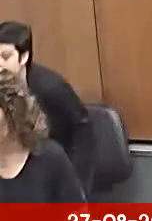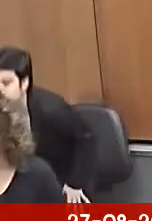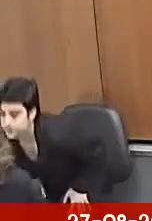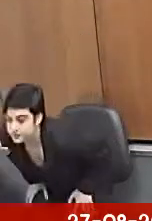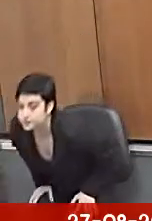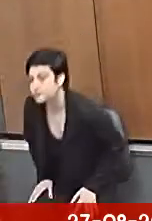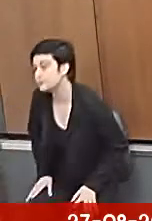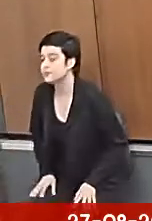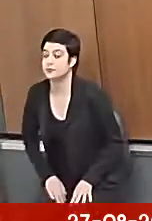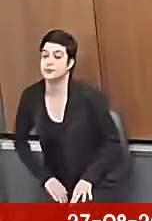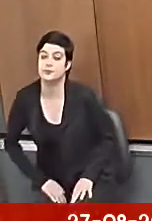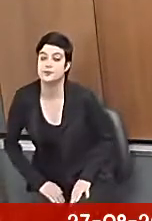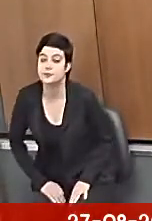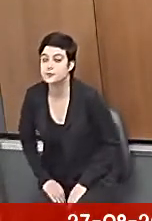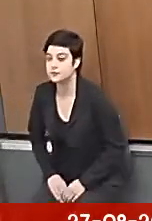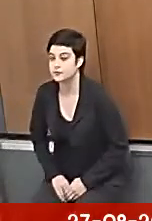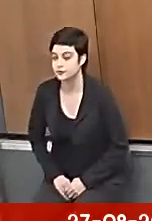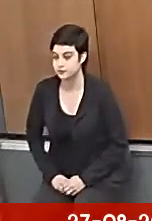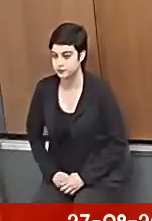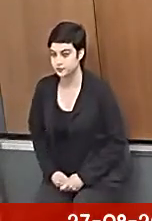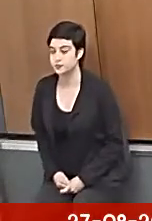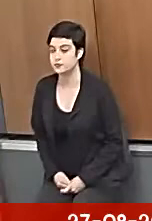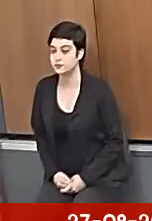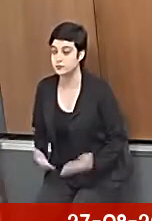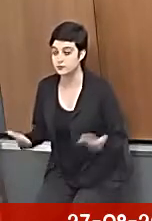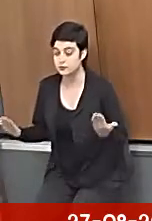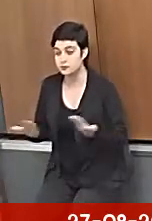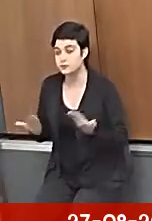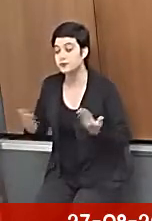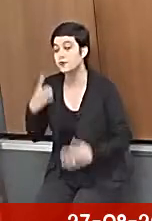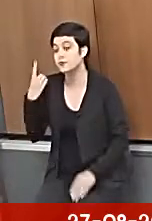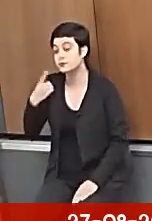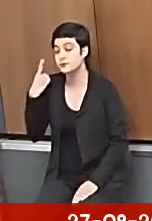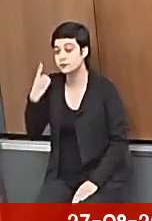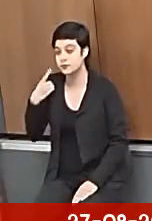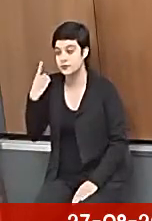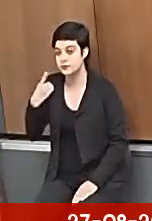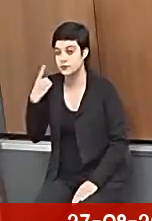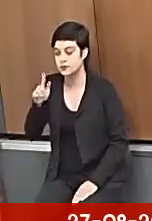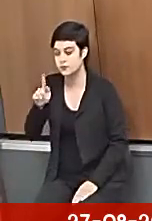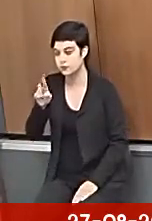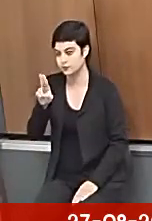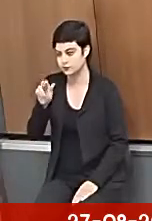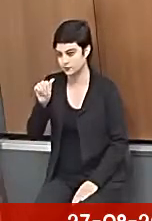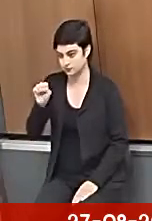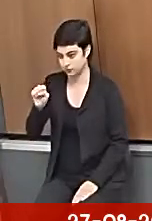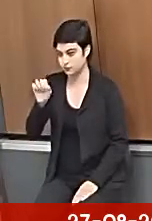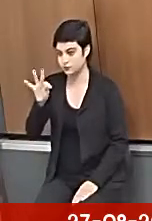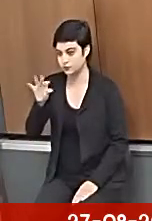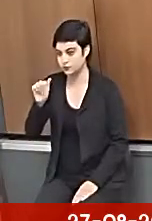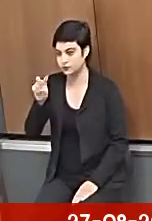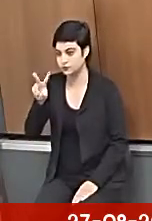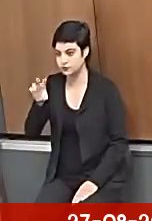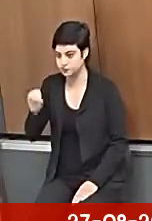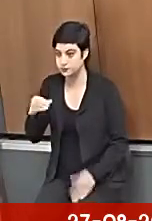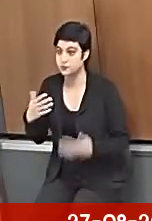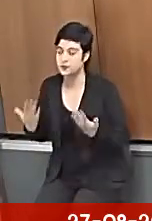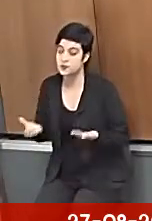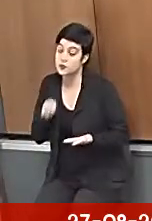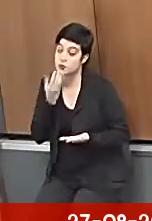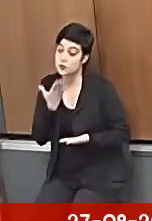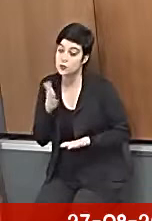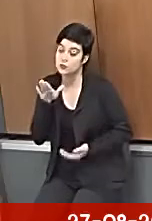aqui querem fazer uso da palavra paz a fala do deputado estava lá dados tem gente boa tarde